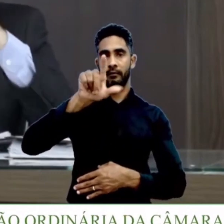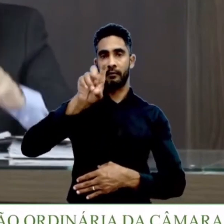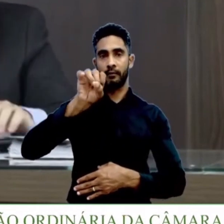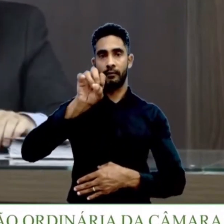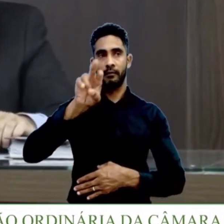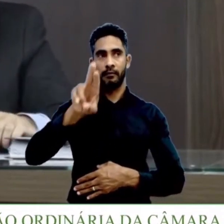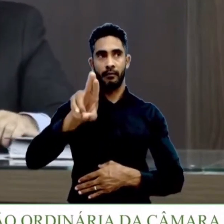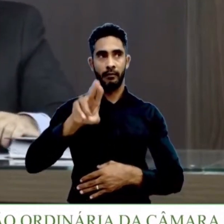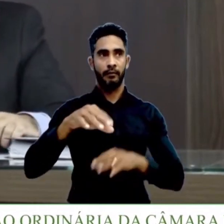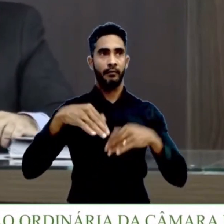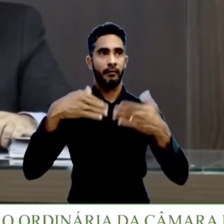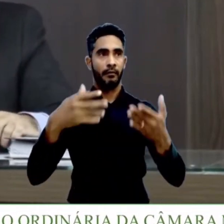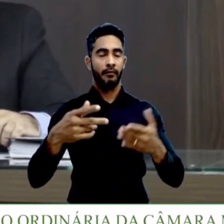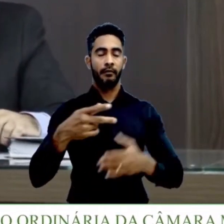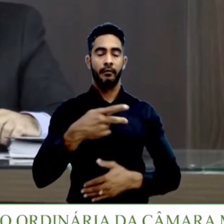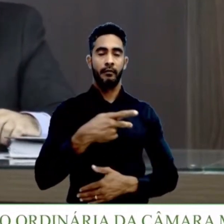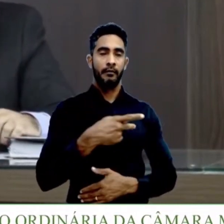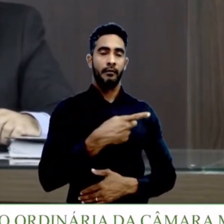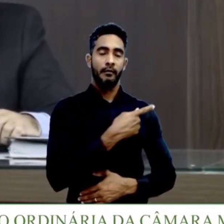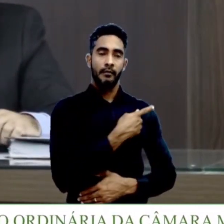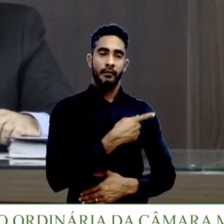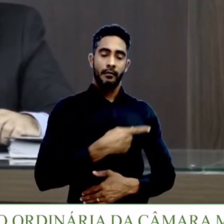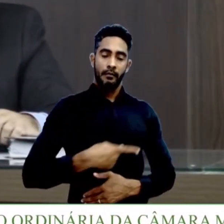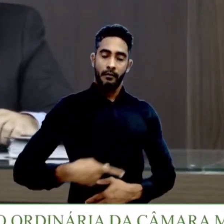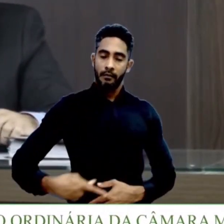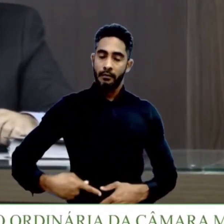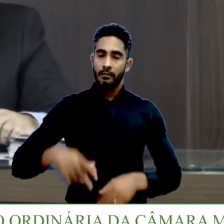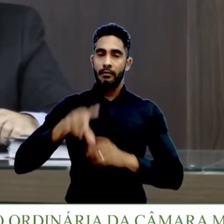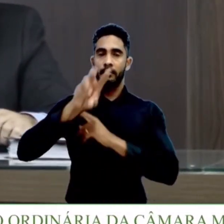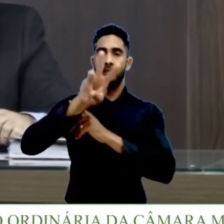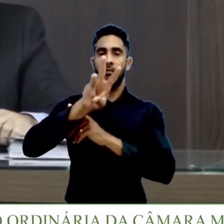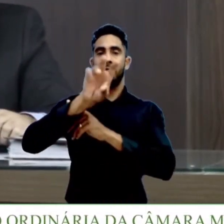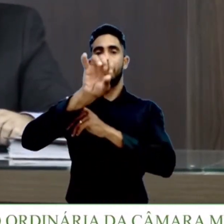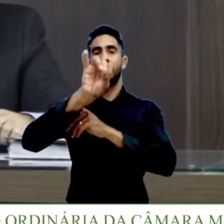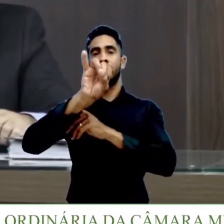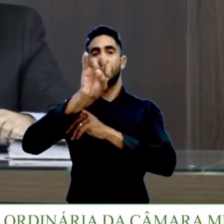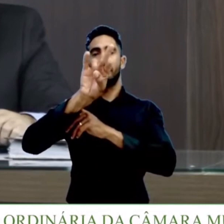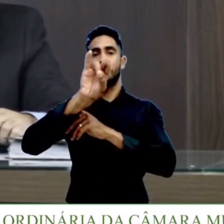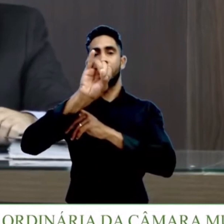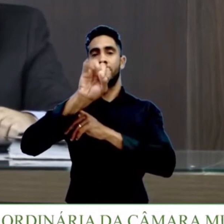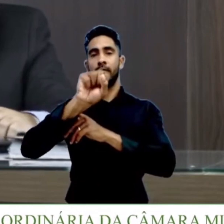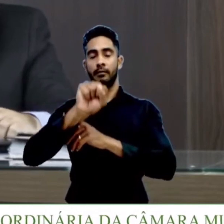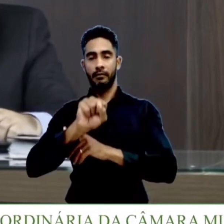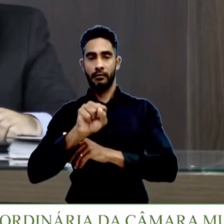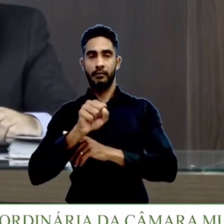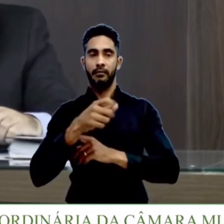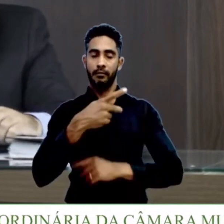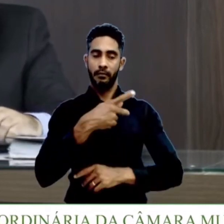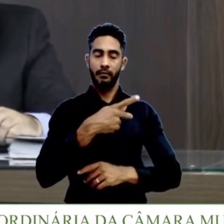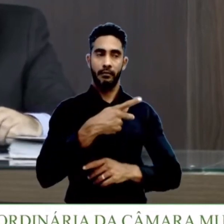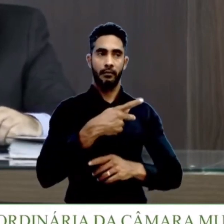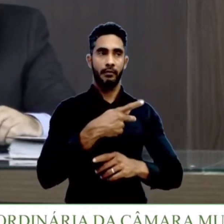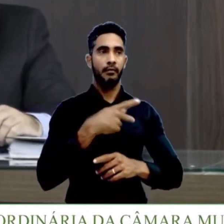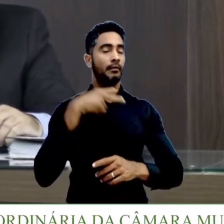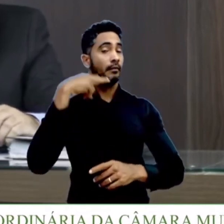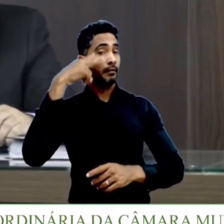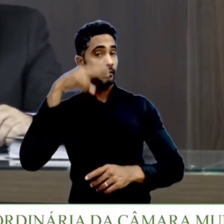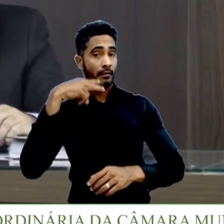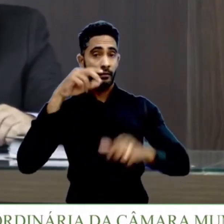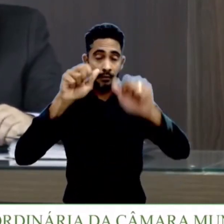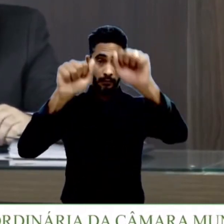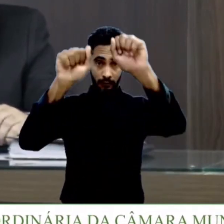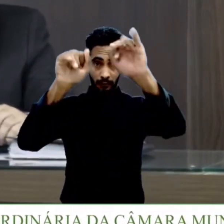Silva. Excelentíssimo senhor Wyris Carlos Lopes, presidente da Câmara Municipal de Janaúba. O vereador que